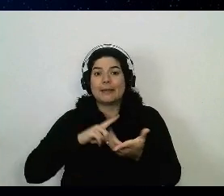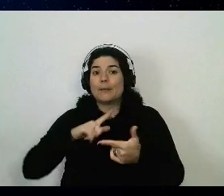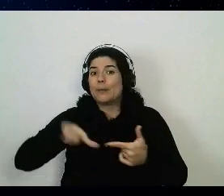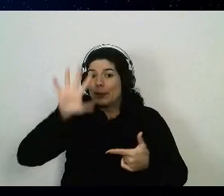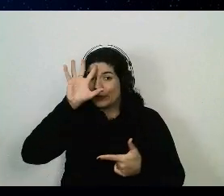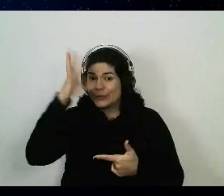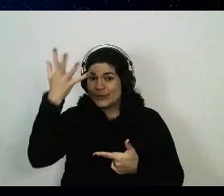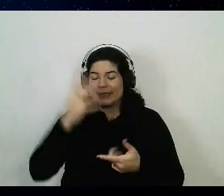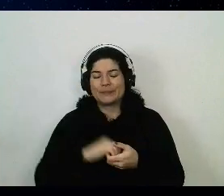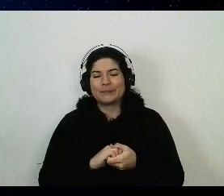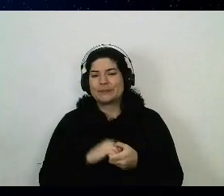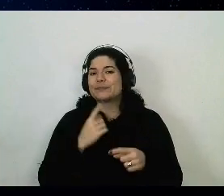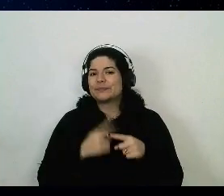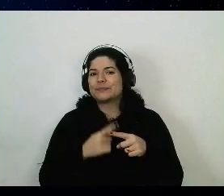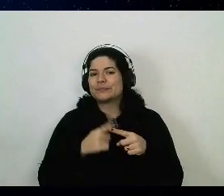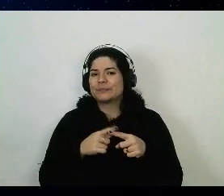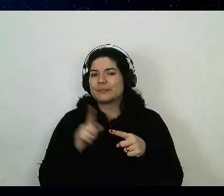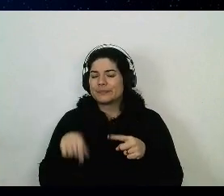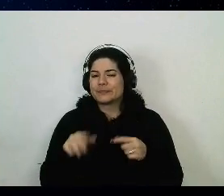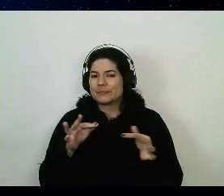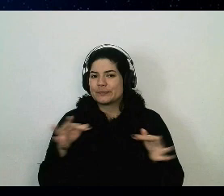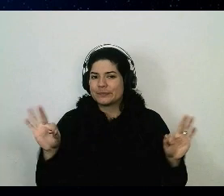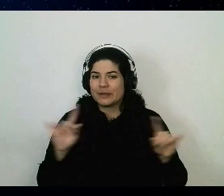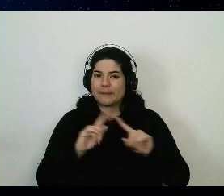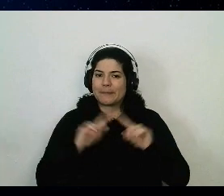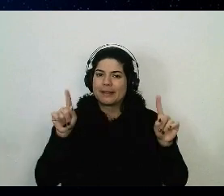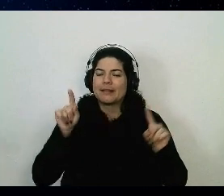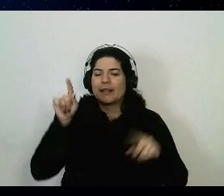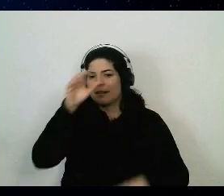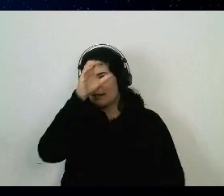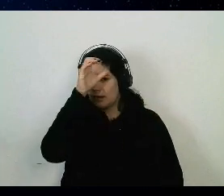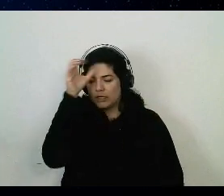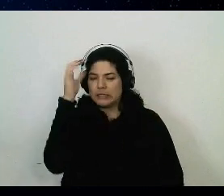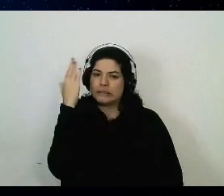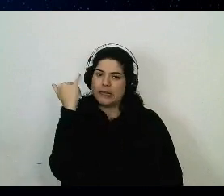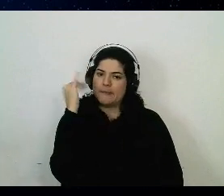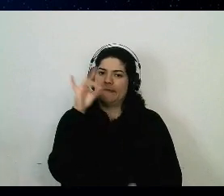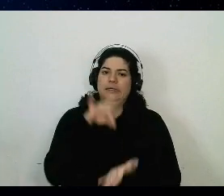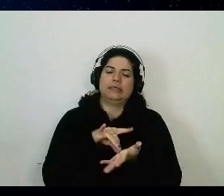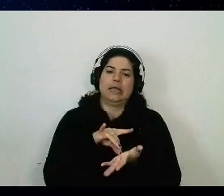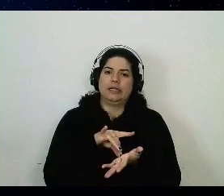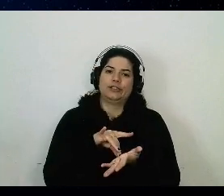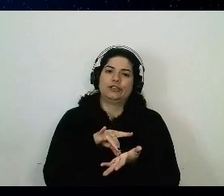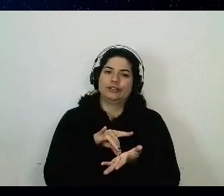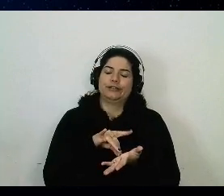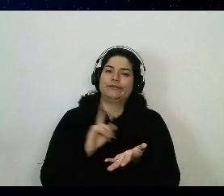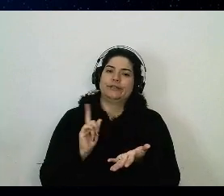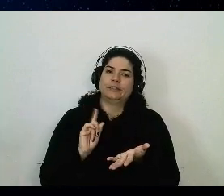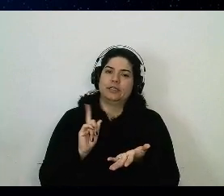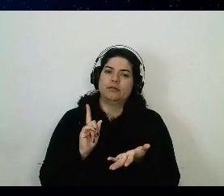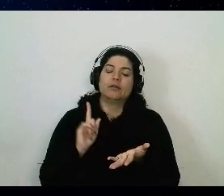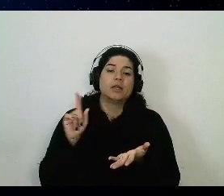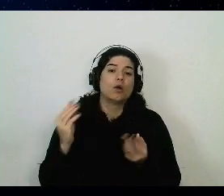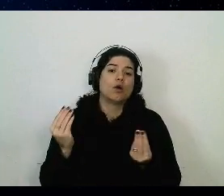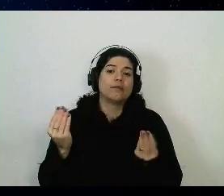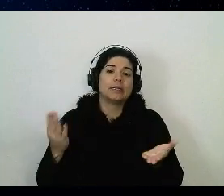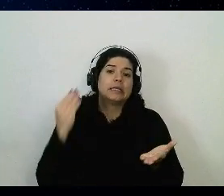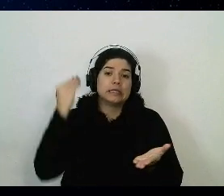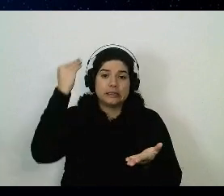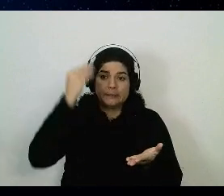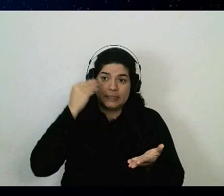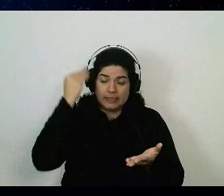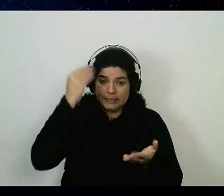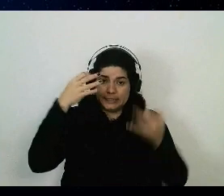de contas, uma dor. Mas o cliente ele sabe quando é genuíno e quando não é. E a gente só consegue entregar uma experiência para o cliente adequada,